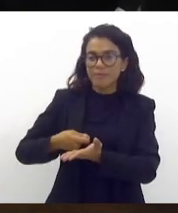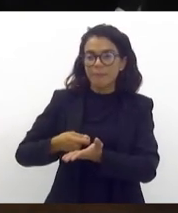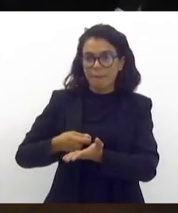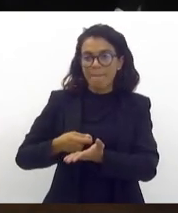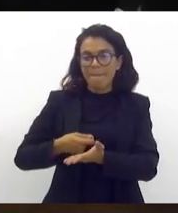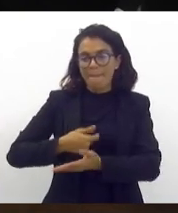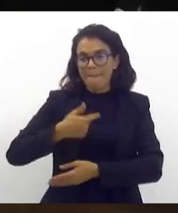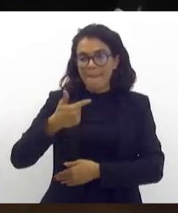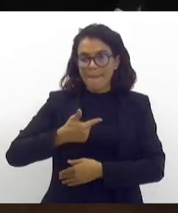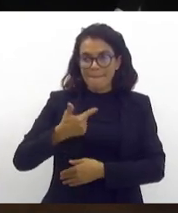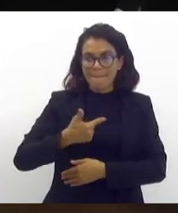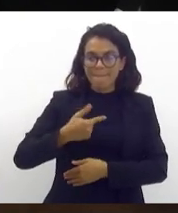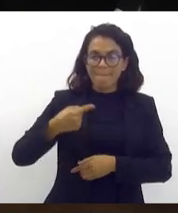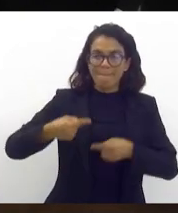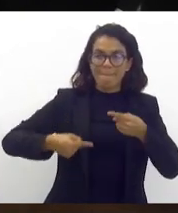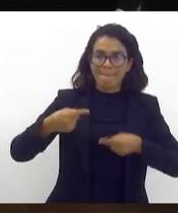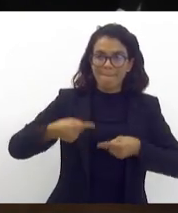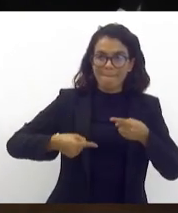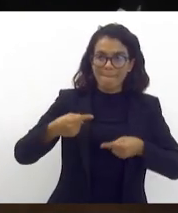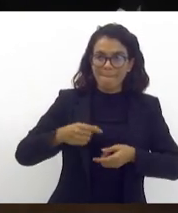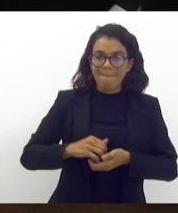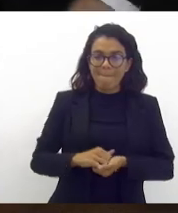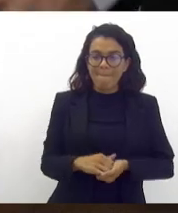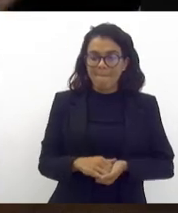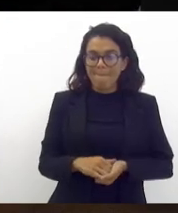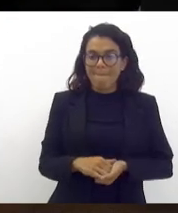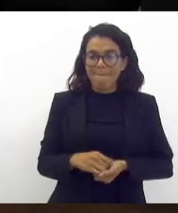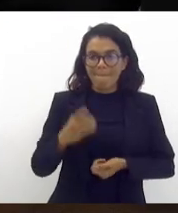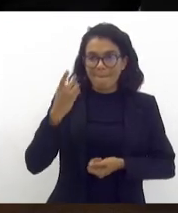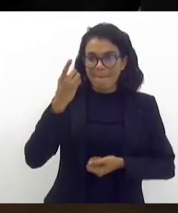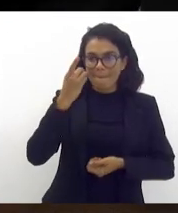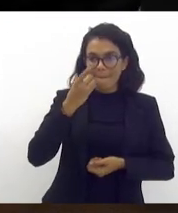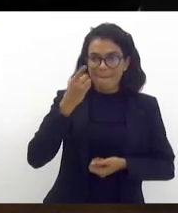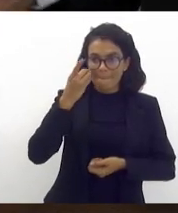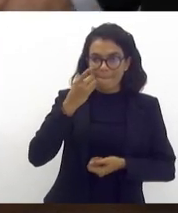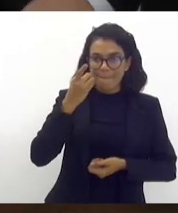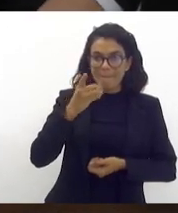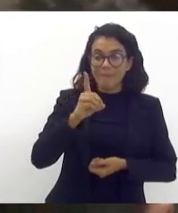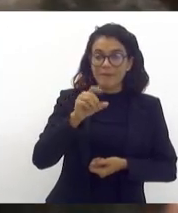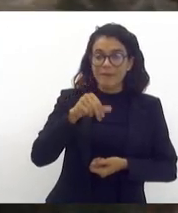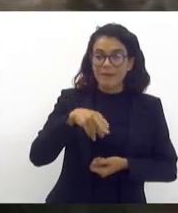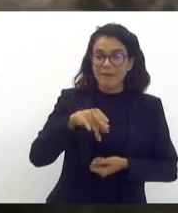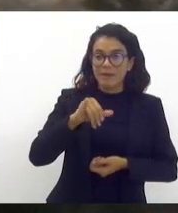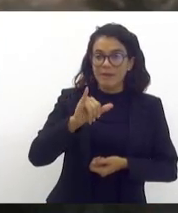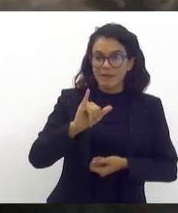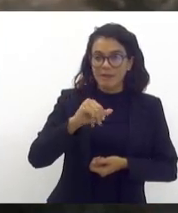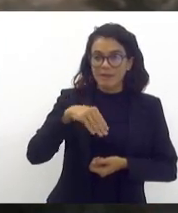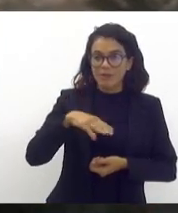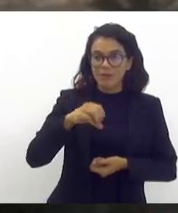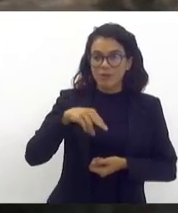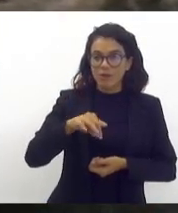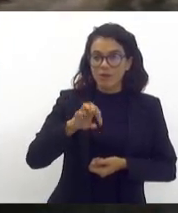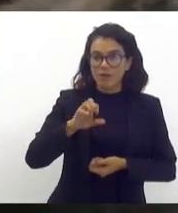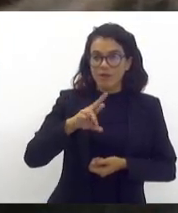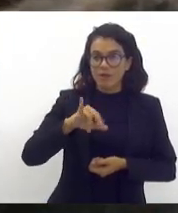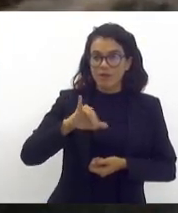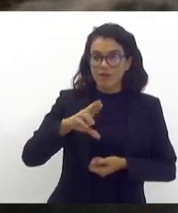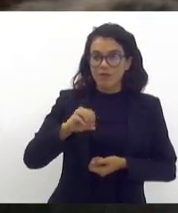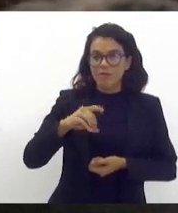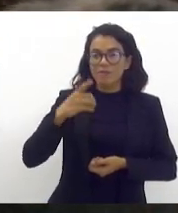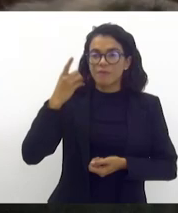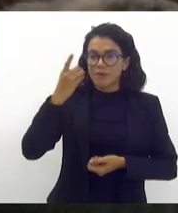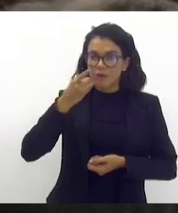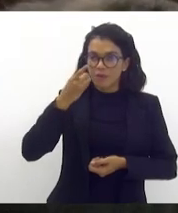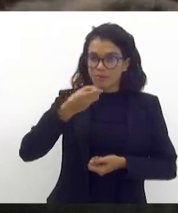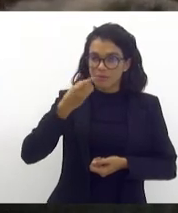para a segunda discussão. Declaração deputada de voto. Dani Monteiro, para a declaração de voto. Senhor presidente, deputados e deputadas,